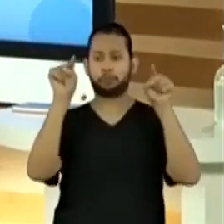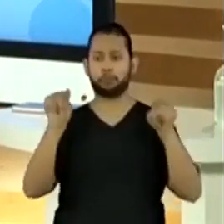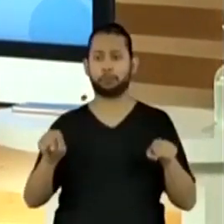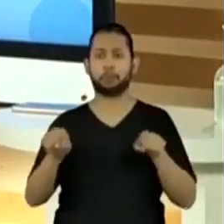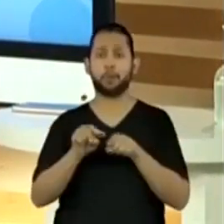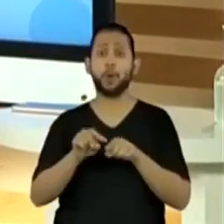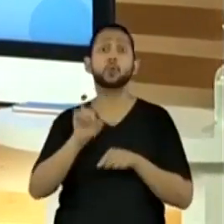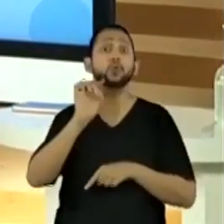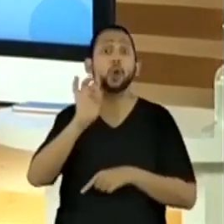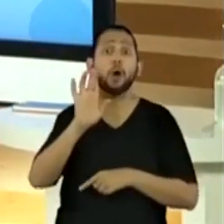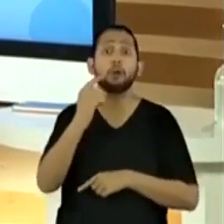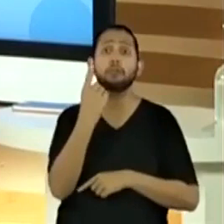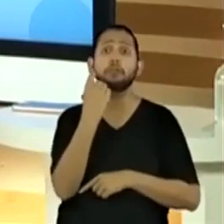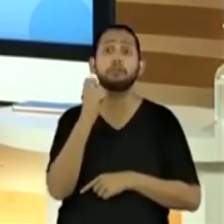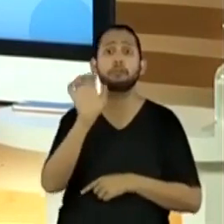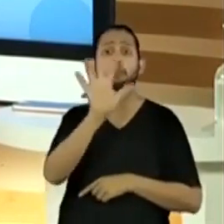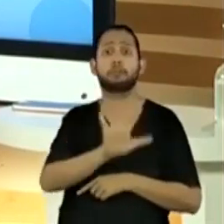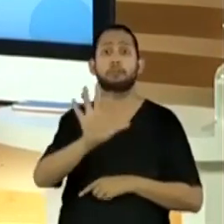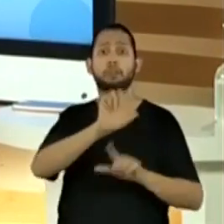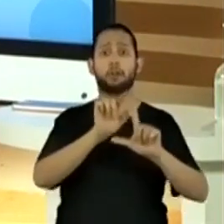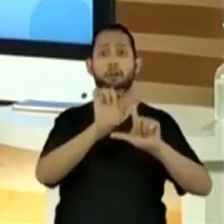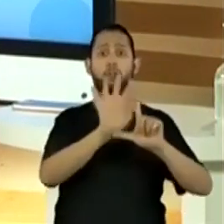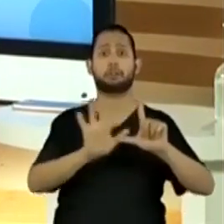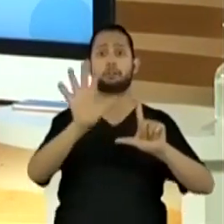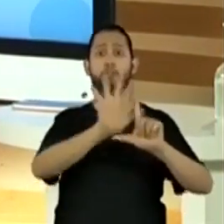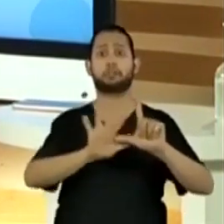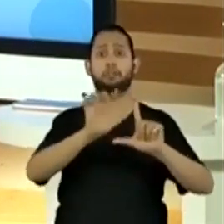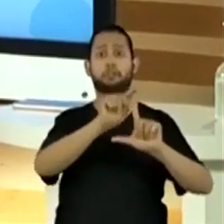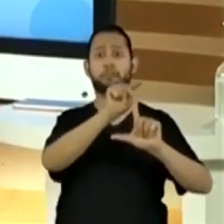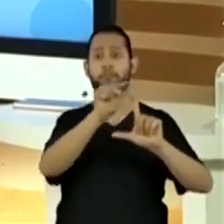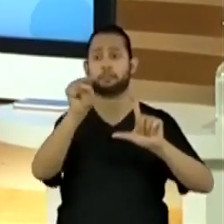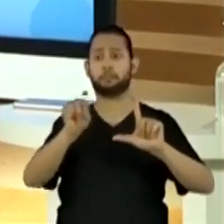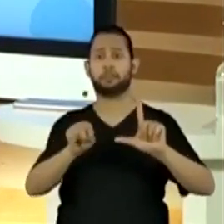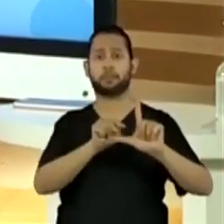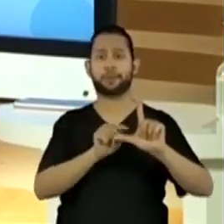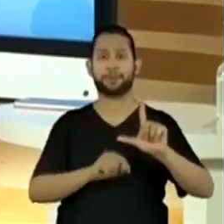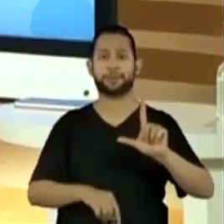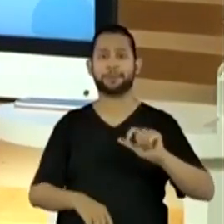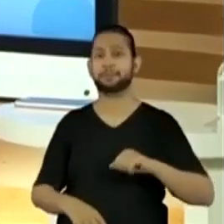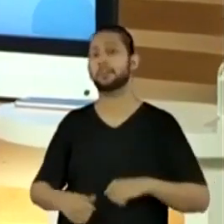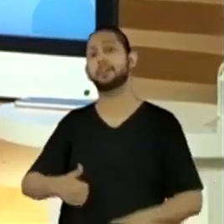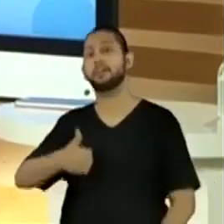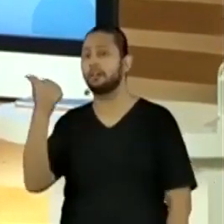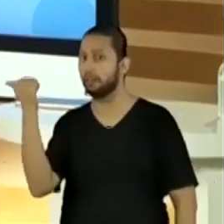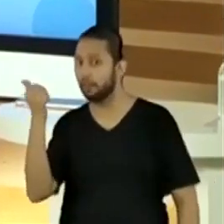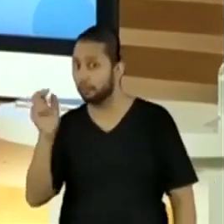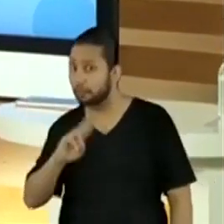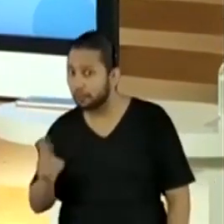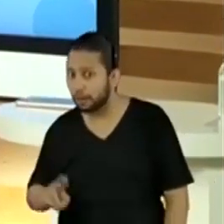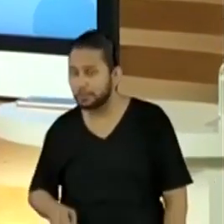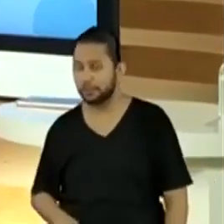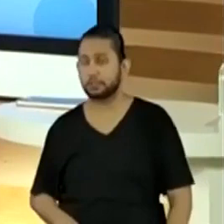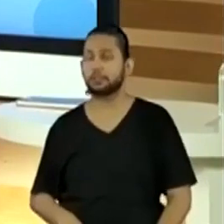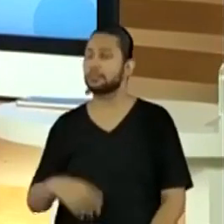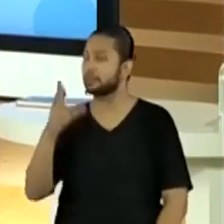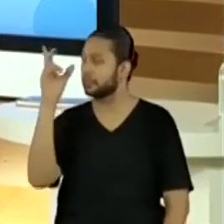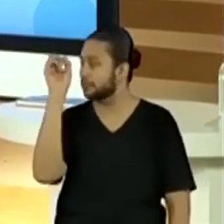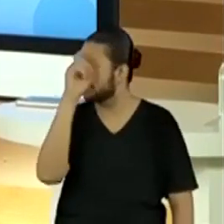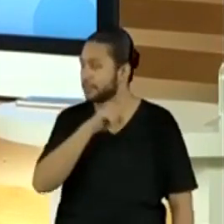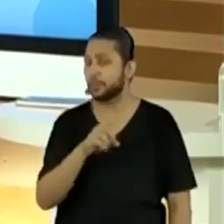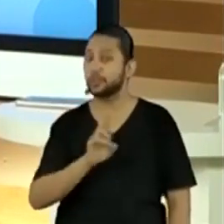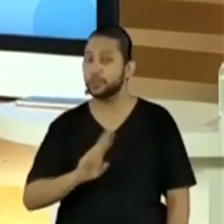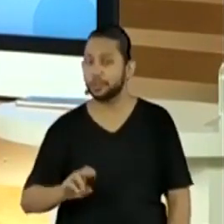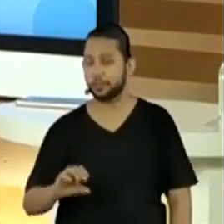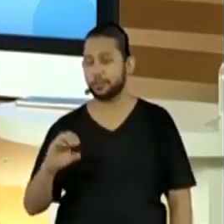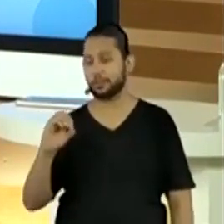sabe o nome dessa figura, eu vou contar para você. Ela chama octaedro. Ai, que nome difícil. É